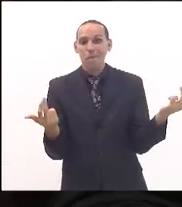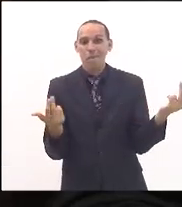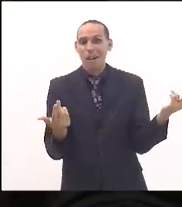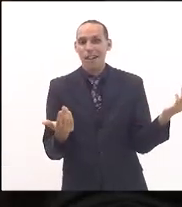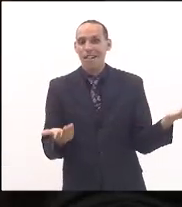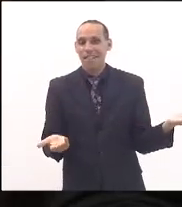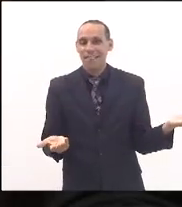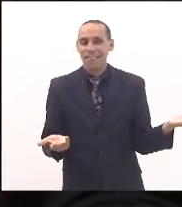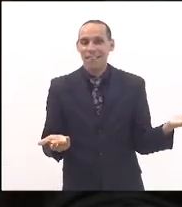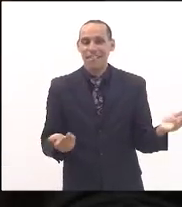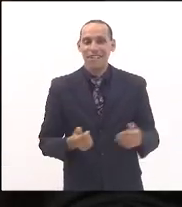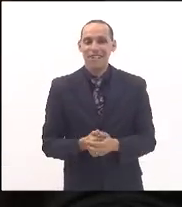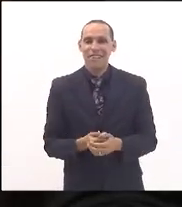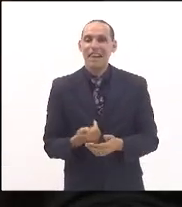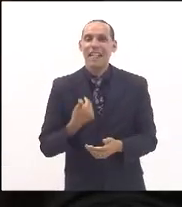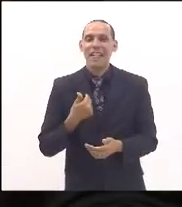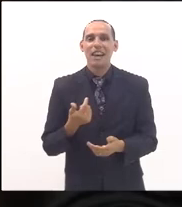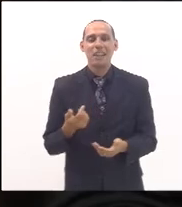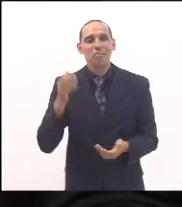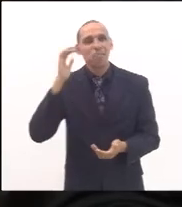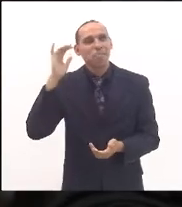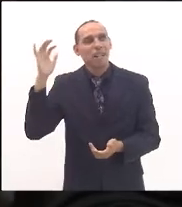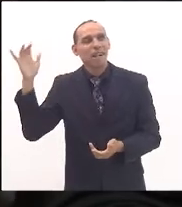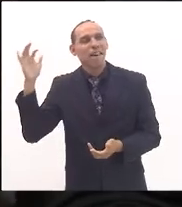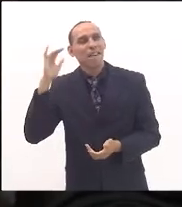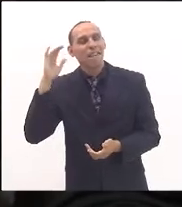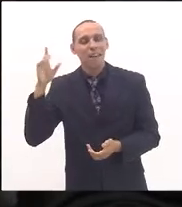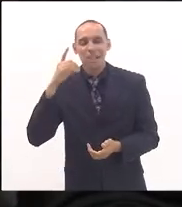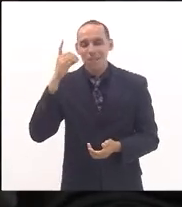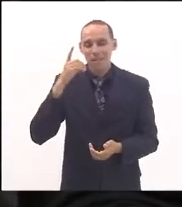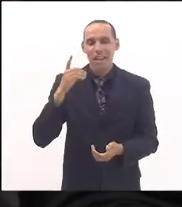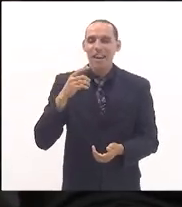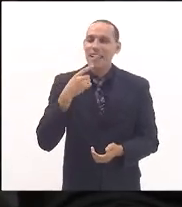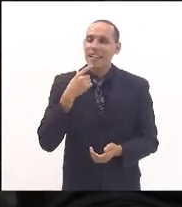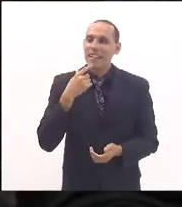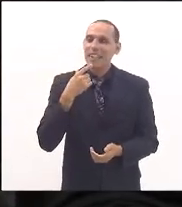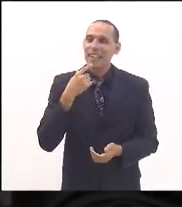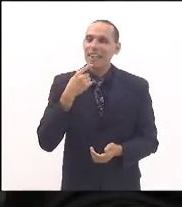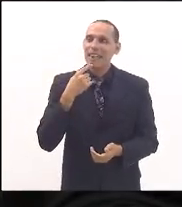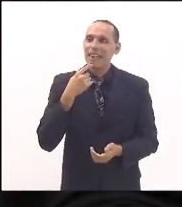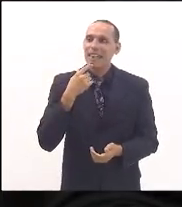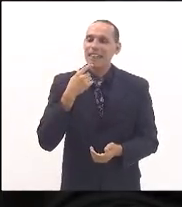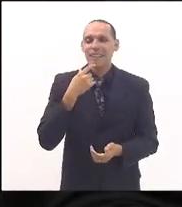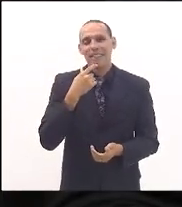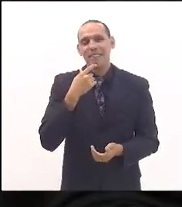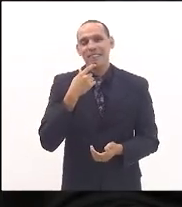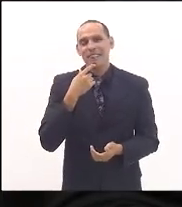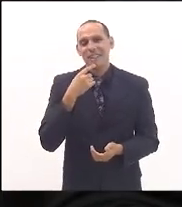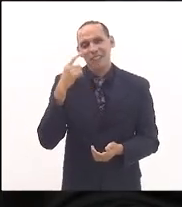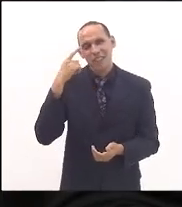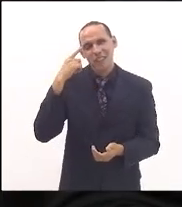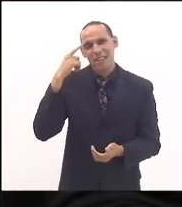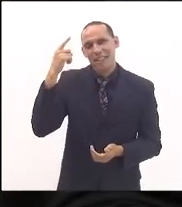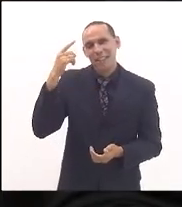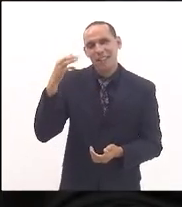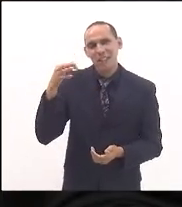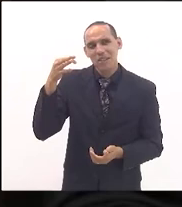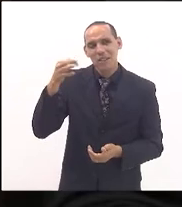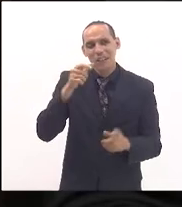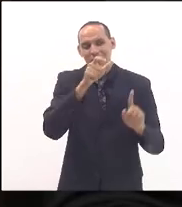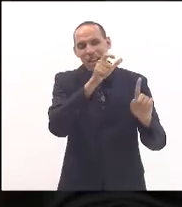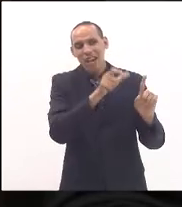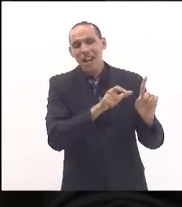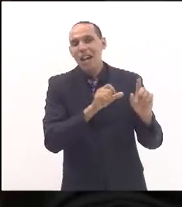seleto eu ficar imaginando Deputado Dionísio Lins que sa um dia a